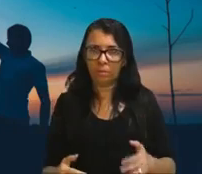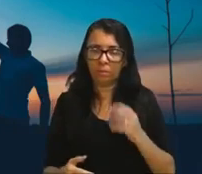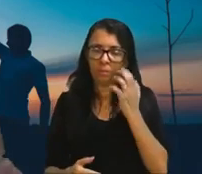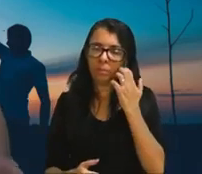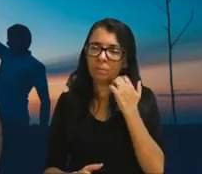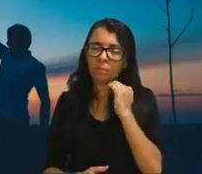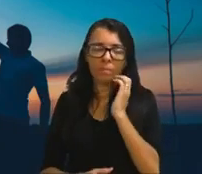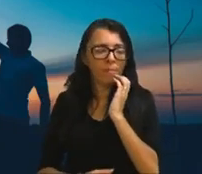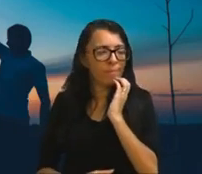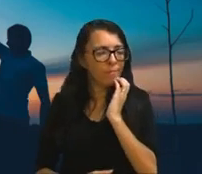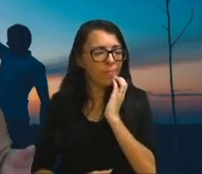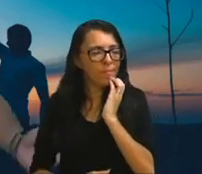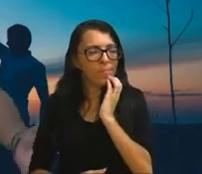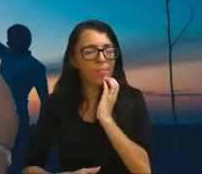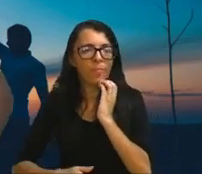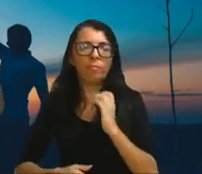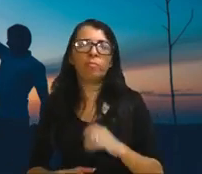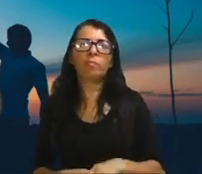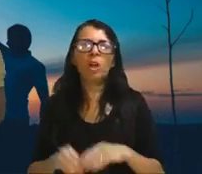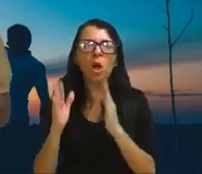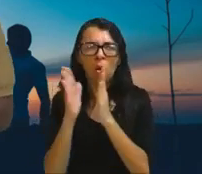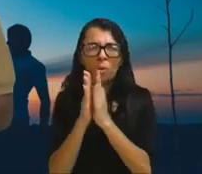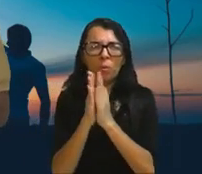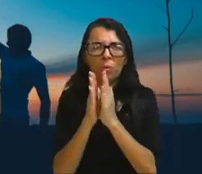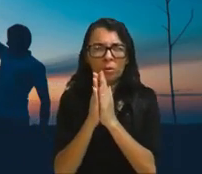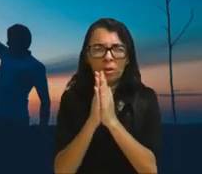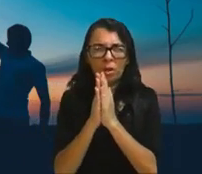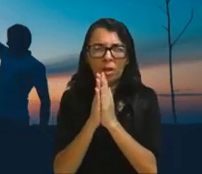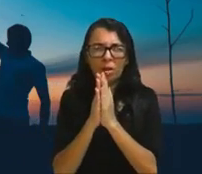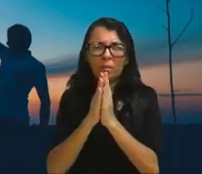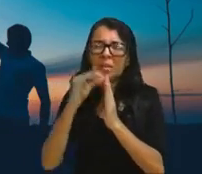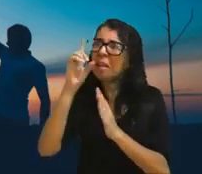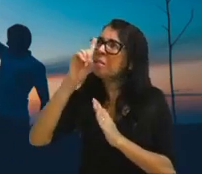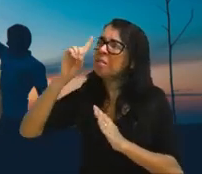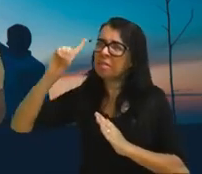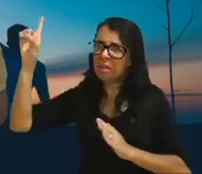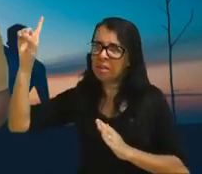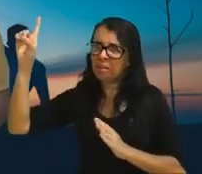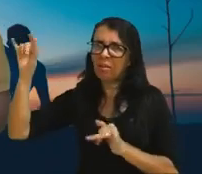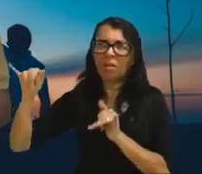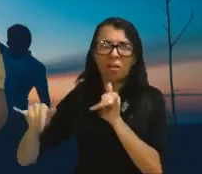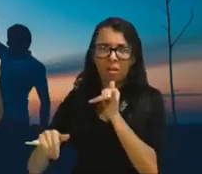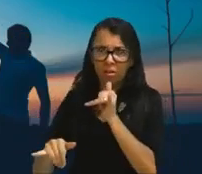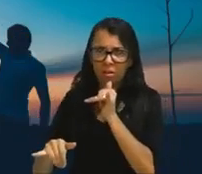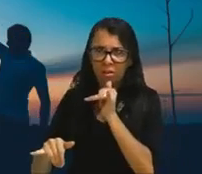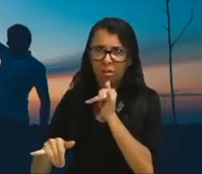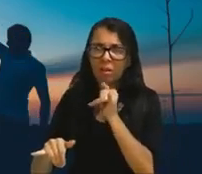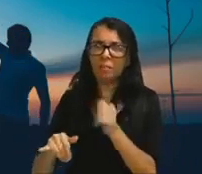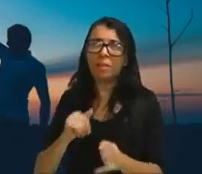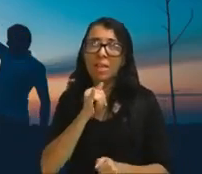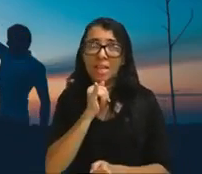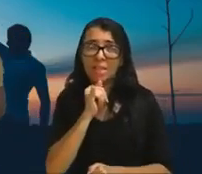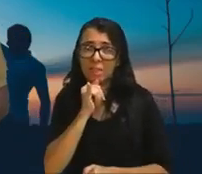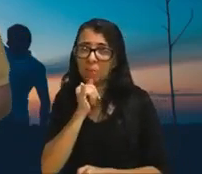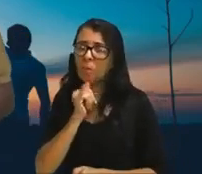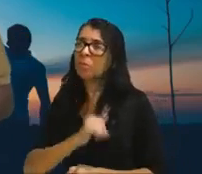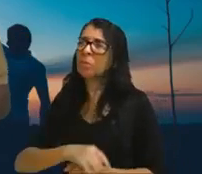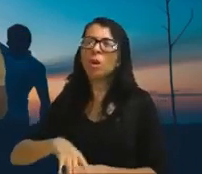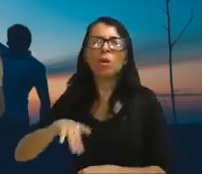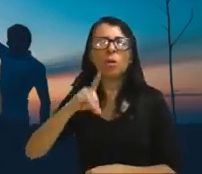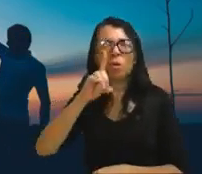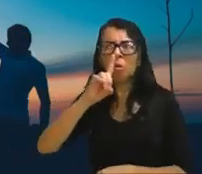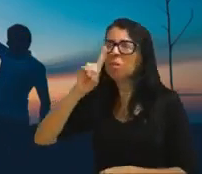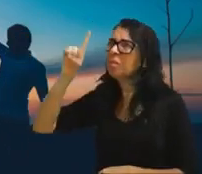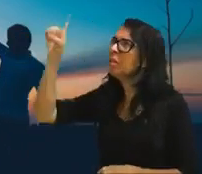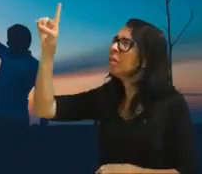falar: Deus, o Senhor não está vendo o que nós estamos passando? O Senhor não está vendo que pessoas estão morrendo? Deus, o Senhor não está